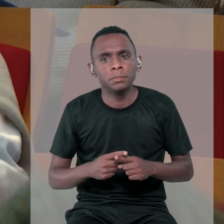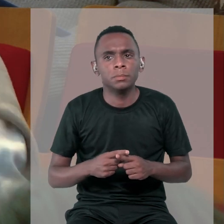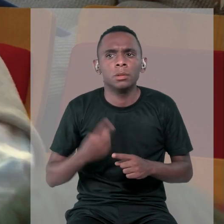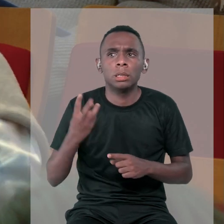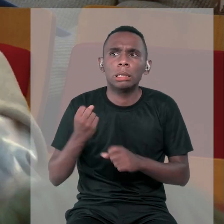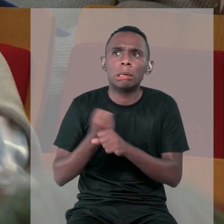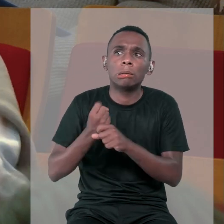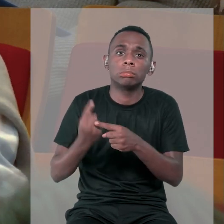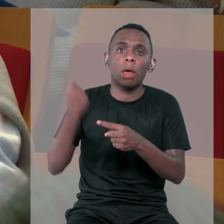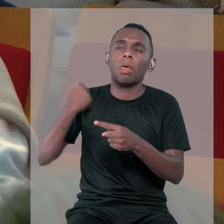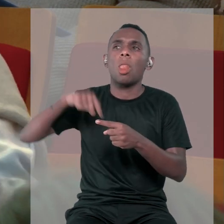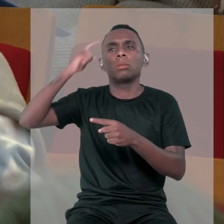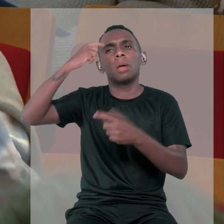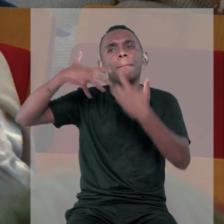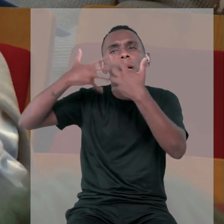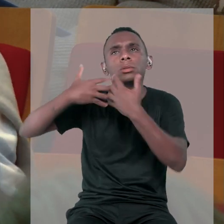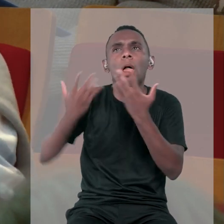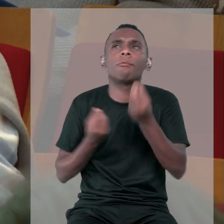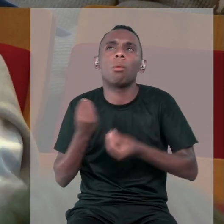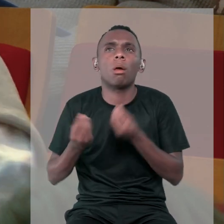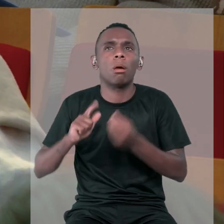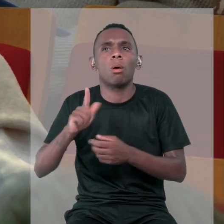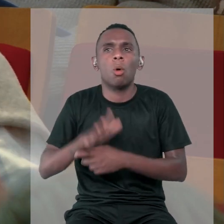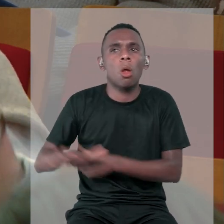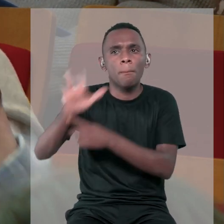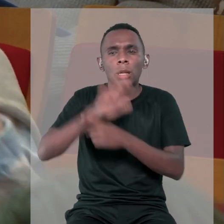uma globalização neoliberal,